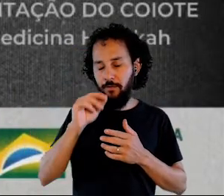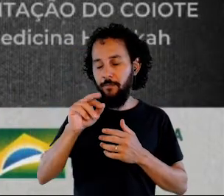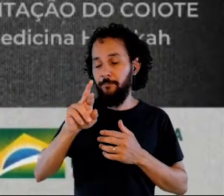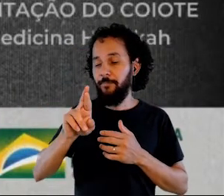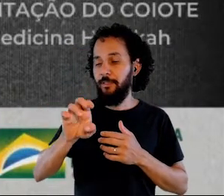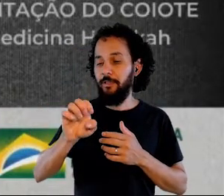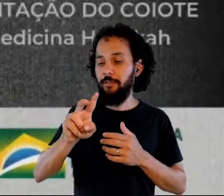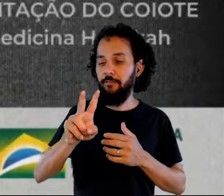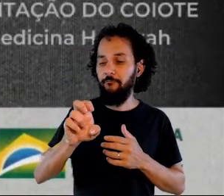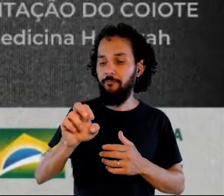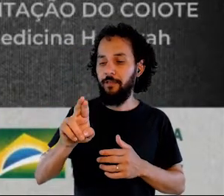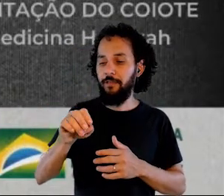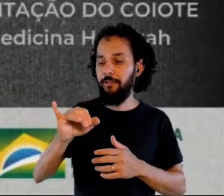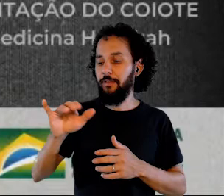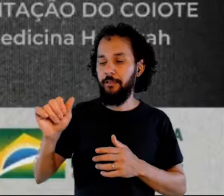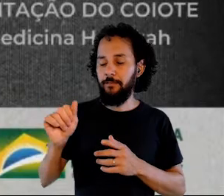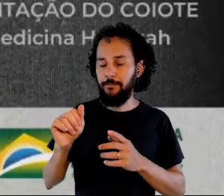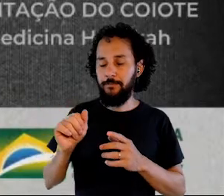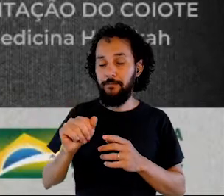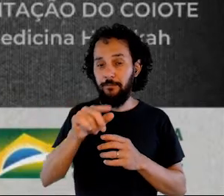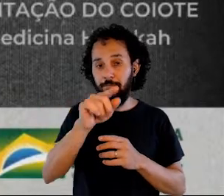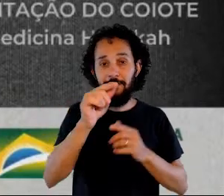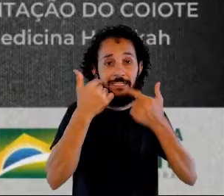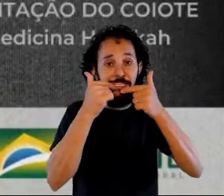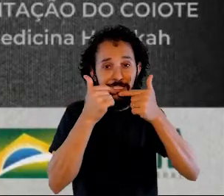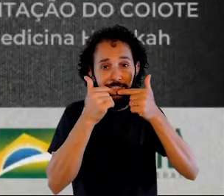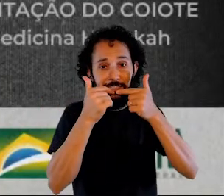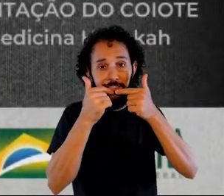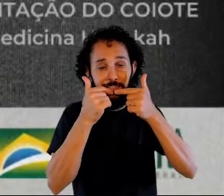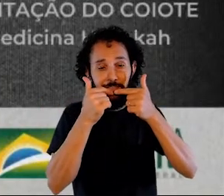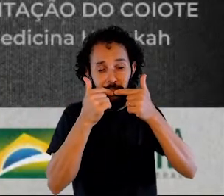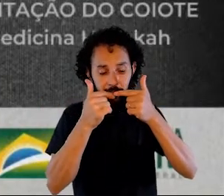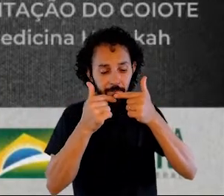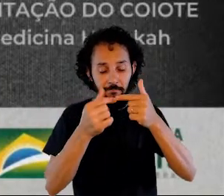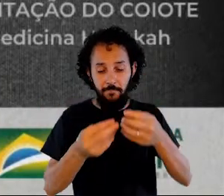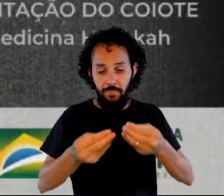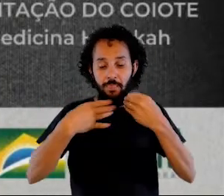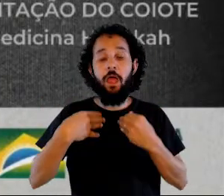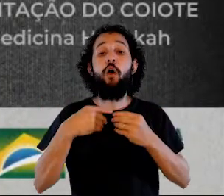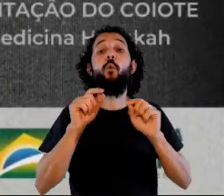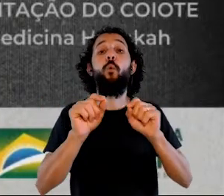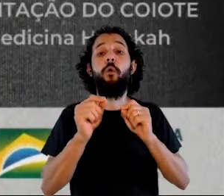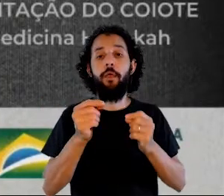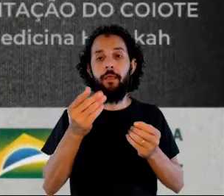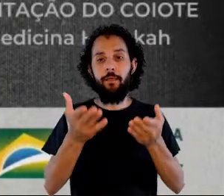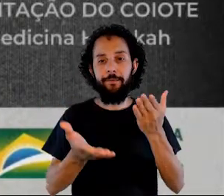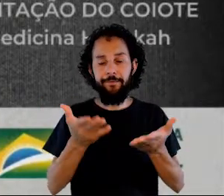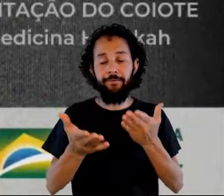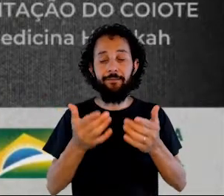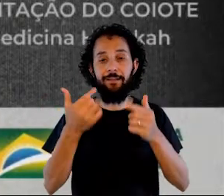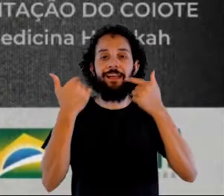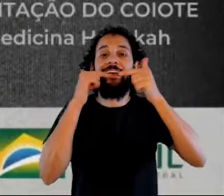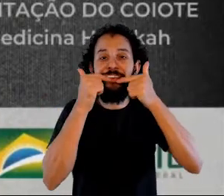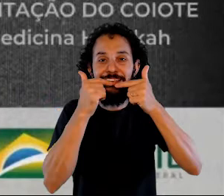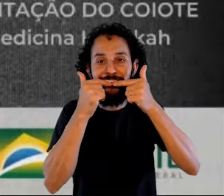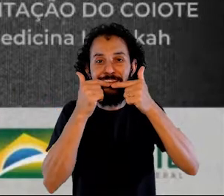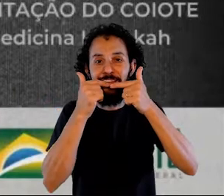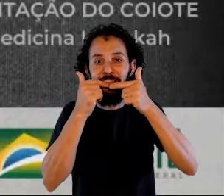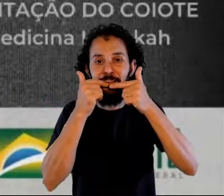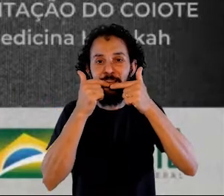Rir para trazer equilíbrio. Rir para o sentido de si